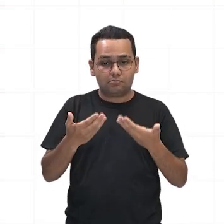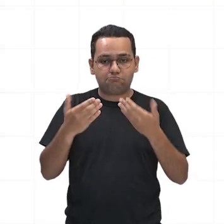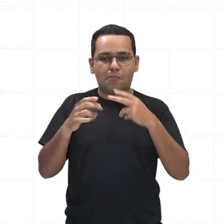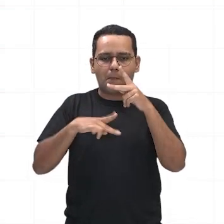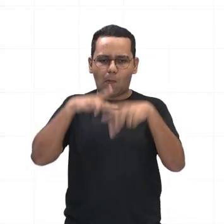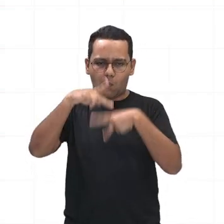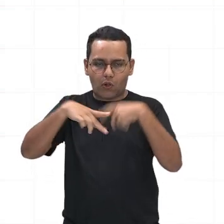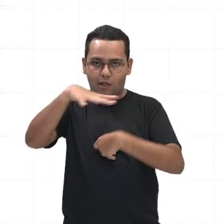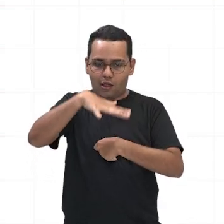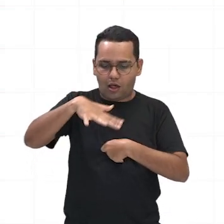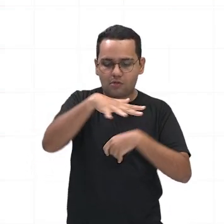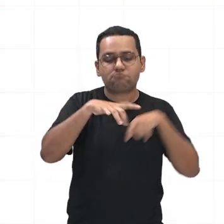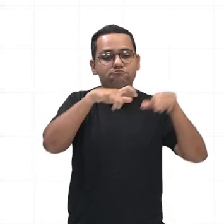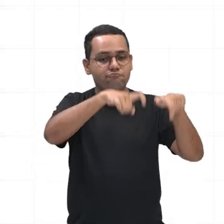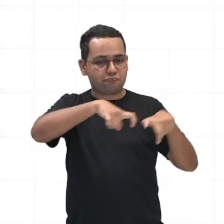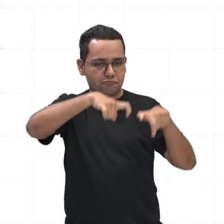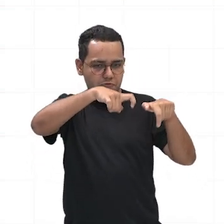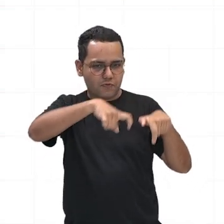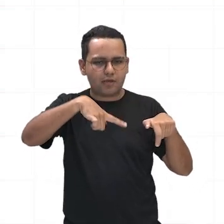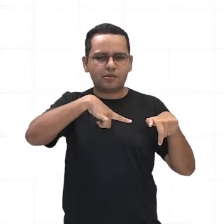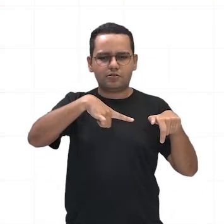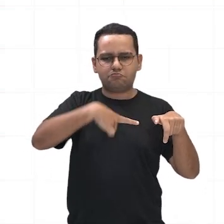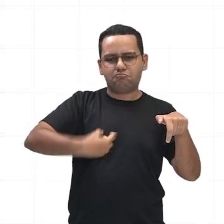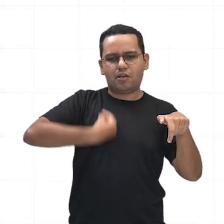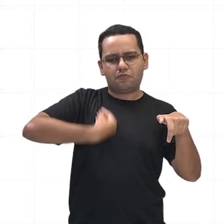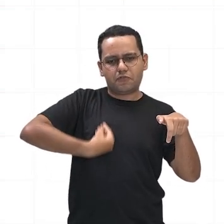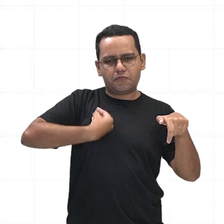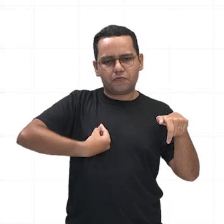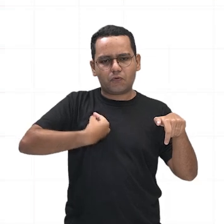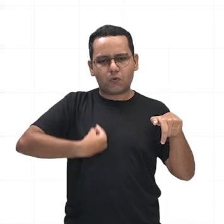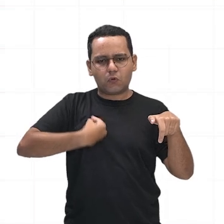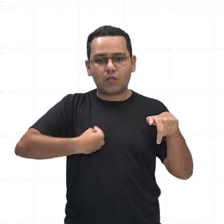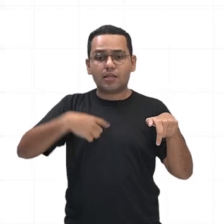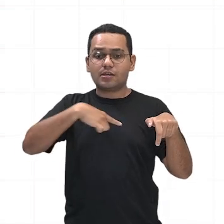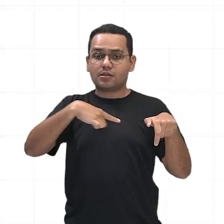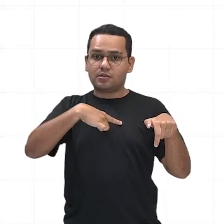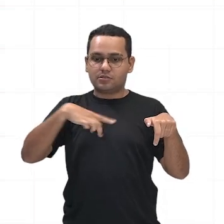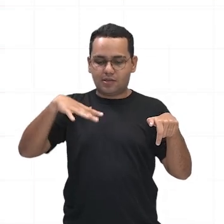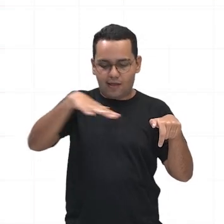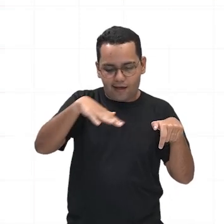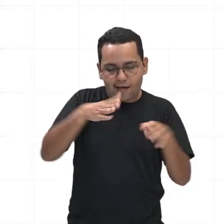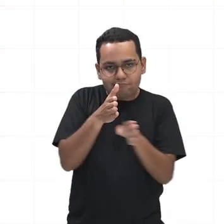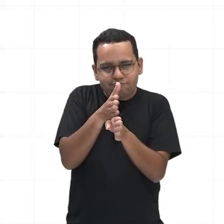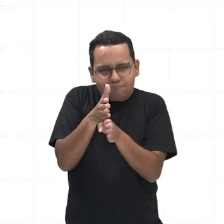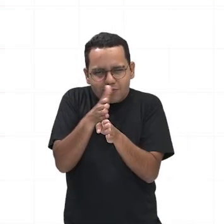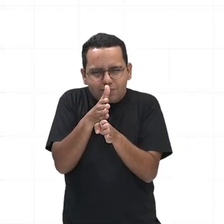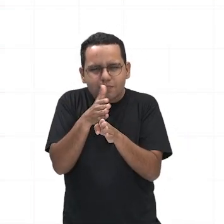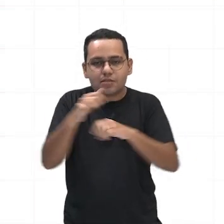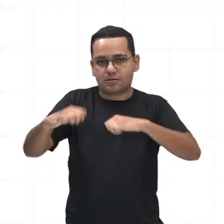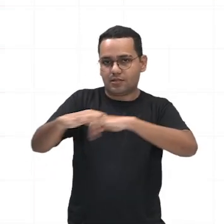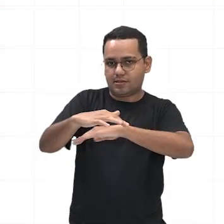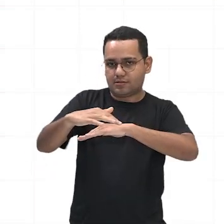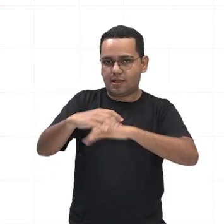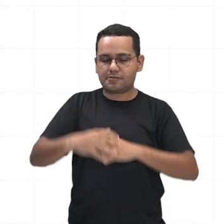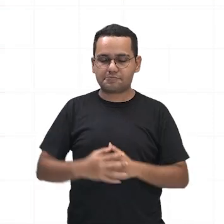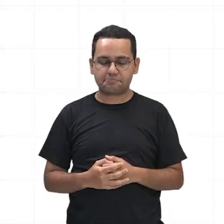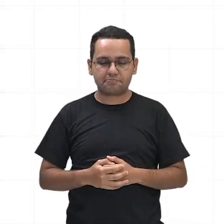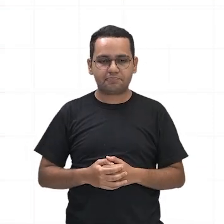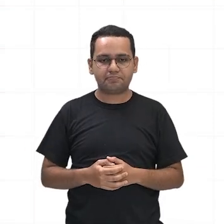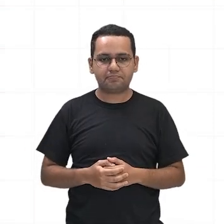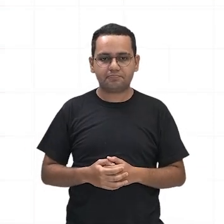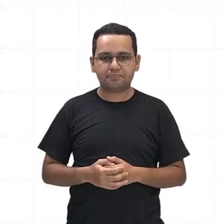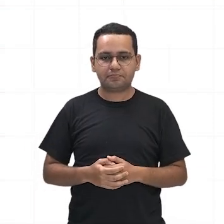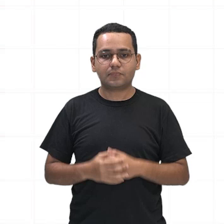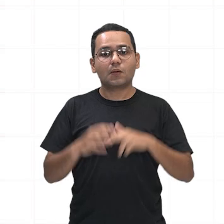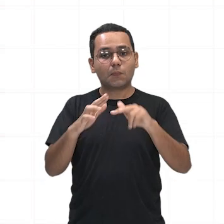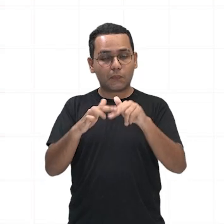no campo, mas havia agricultores que viviam nos limites urbanos. Com o